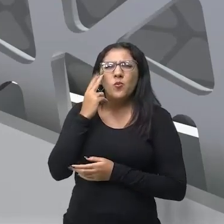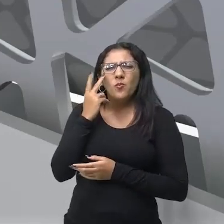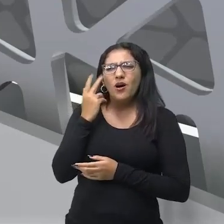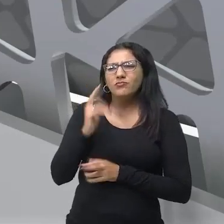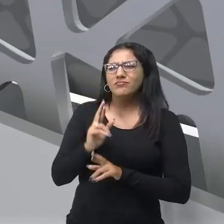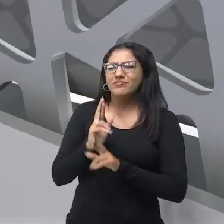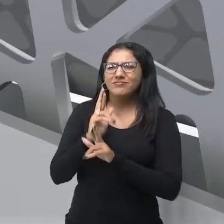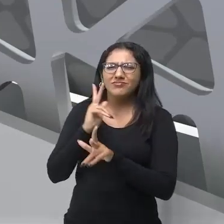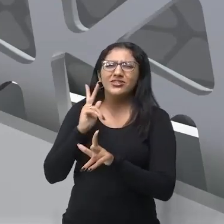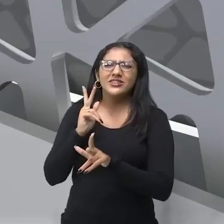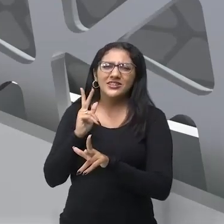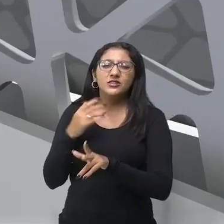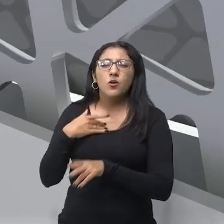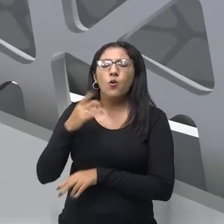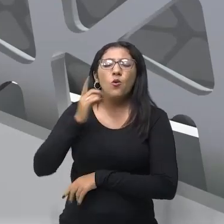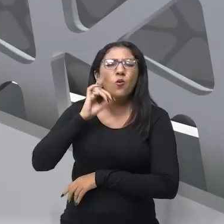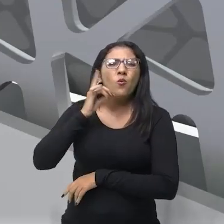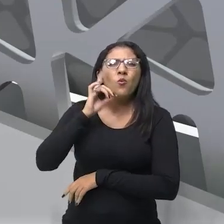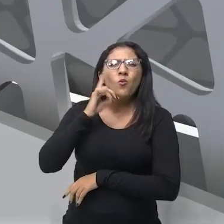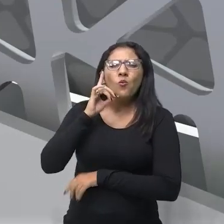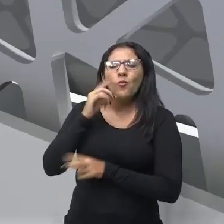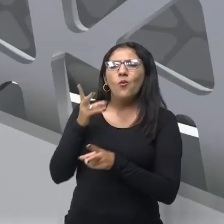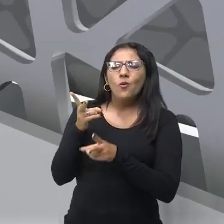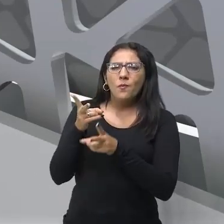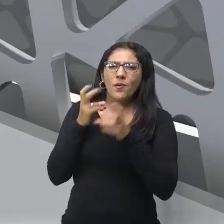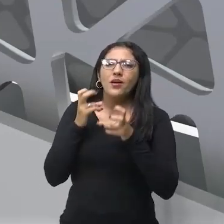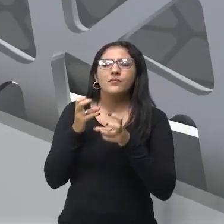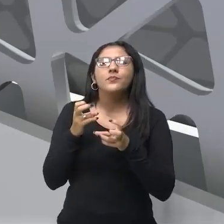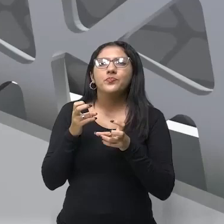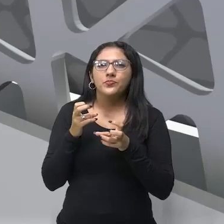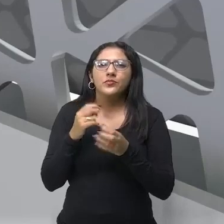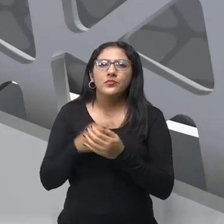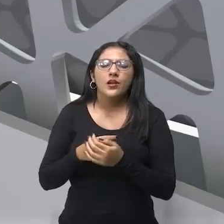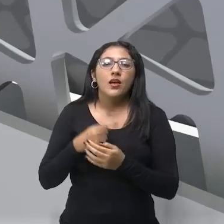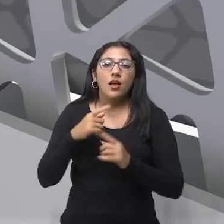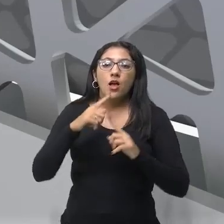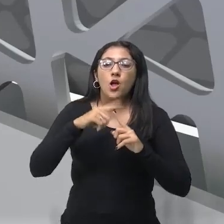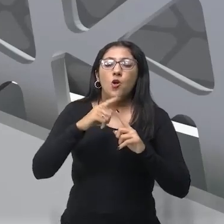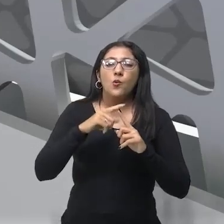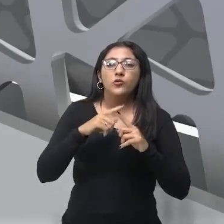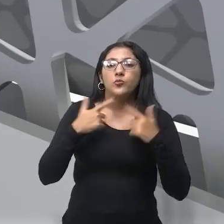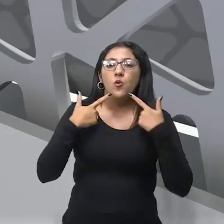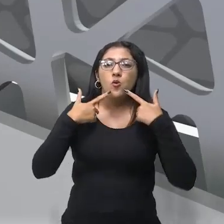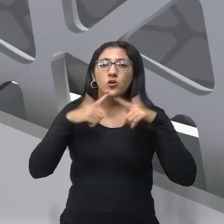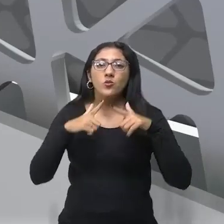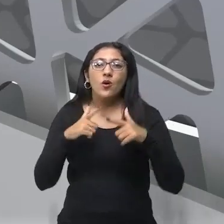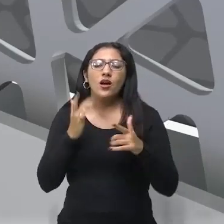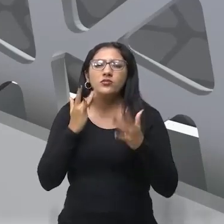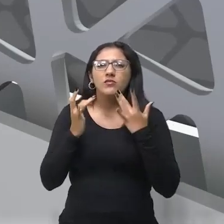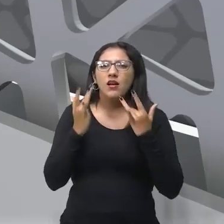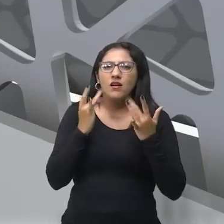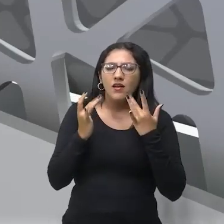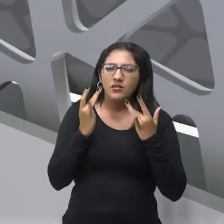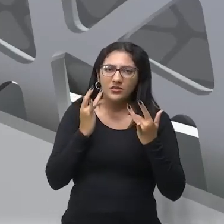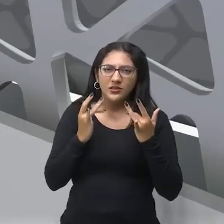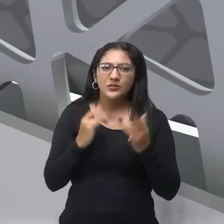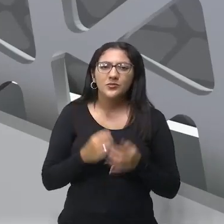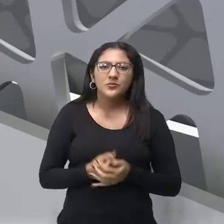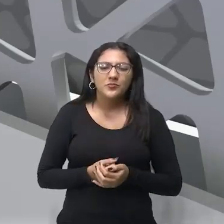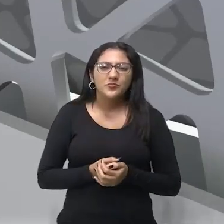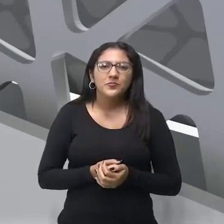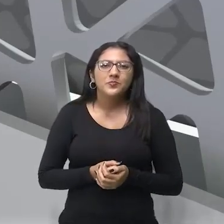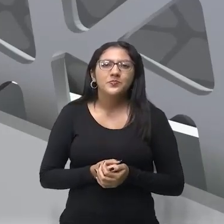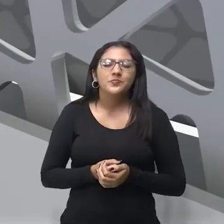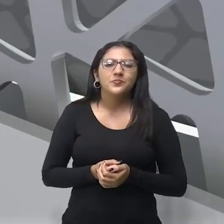do cotidiano, daquilo que a gente fala no dia a dia, que é o que a gente chama de linguagem literária, linguagem artística, figura de linguagem, tá